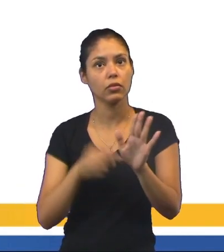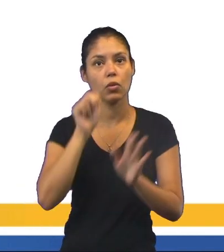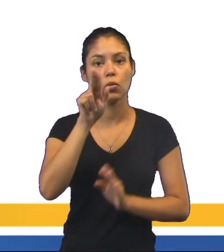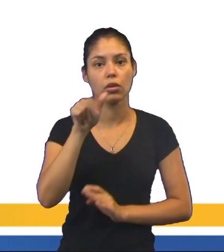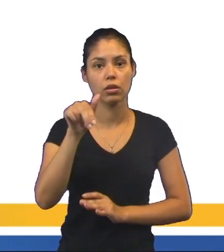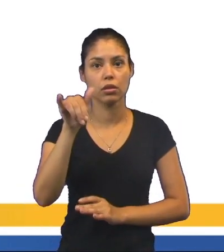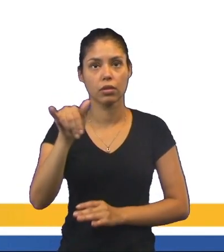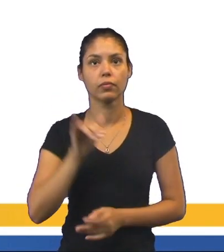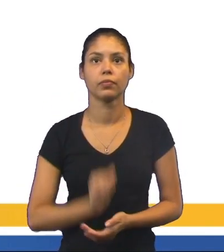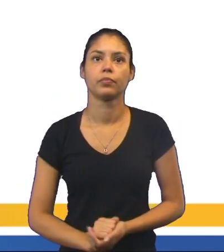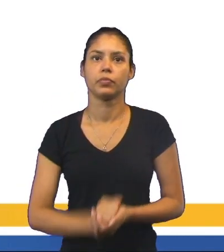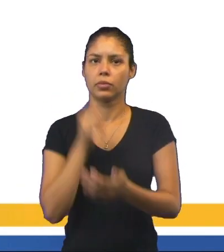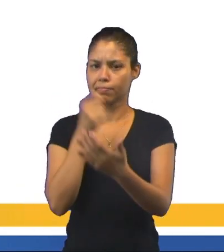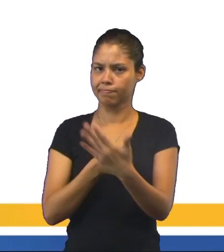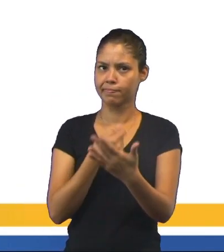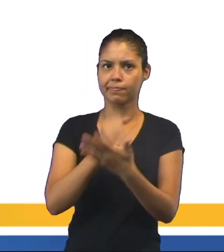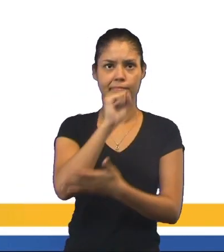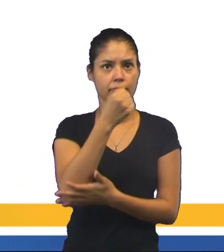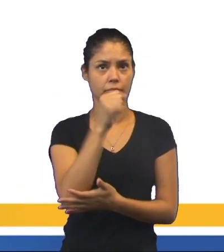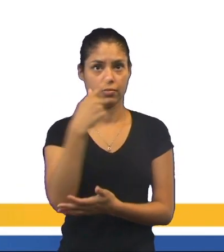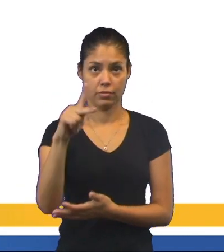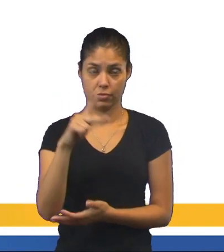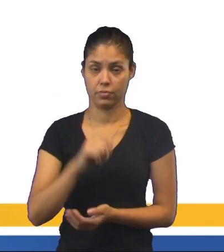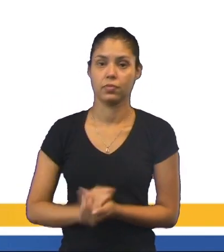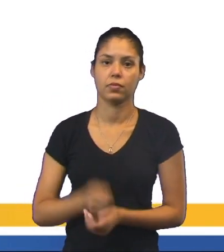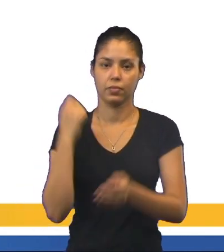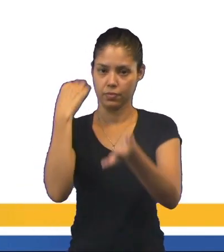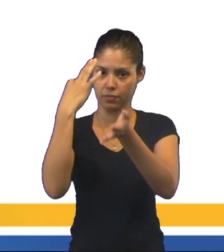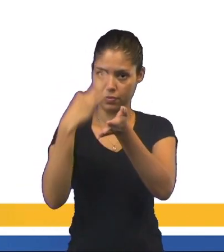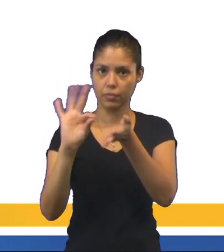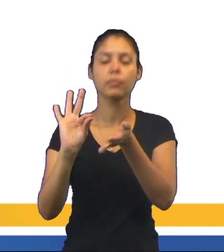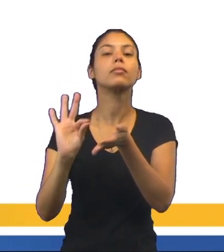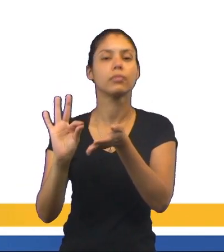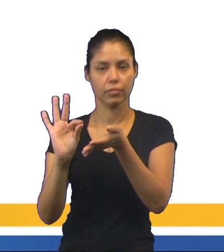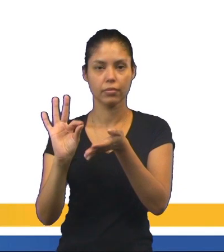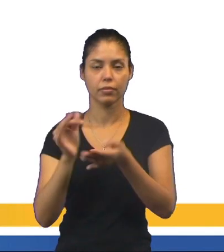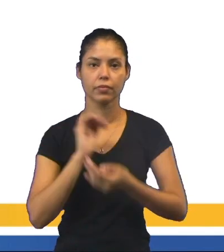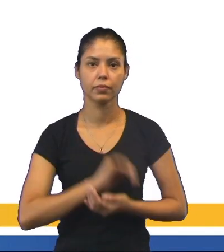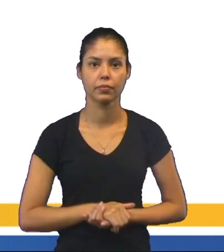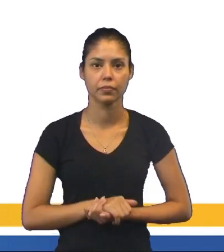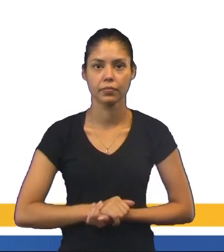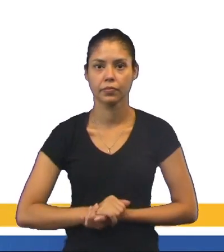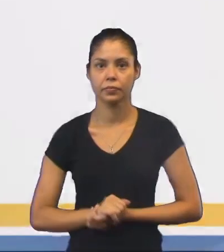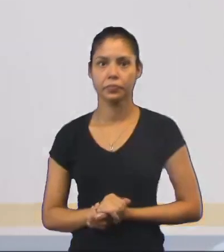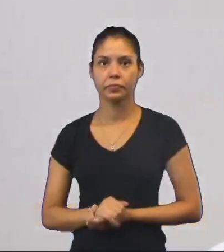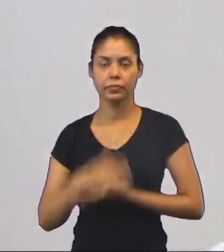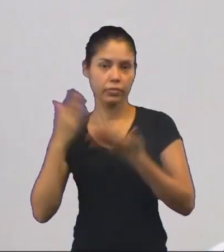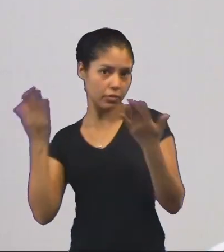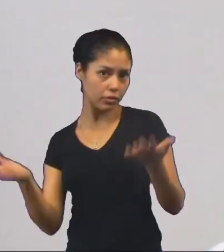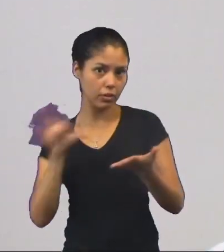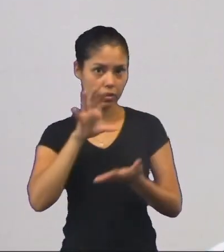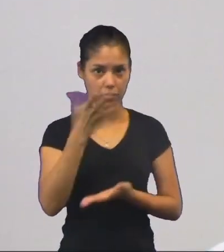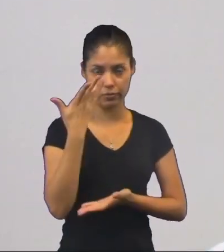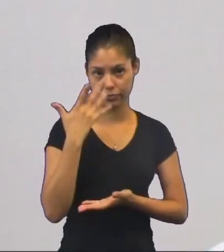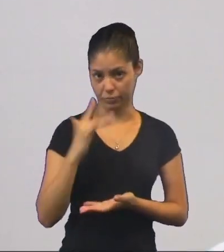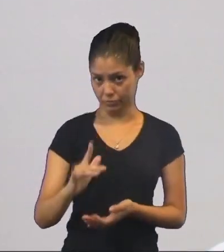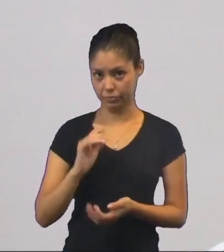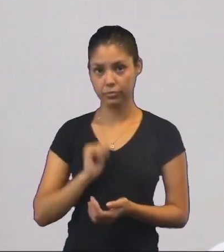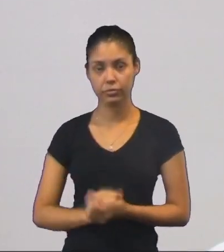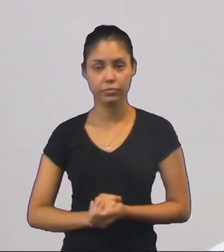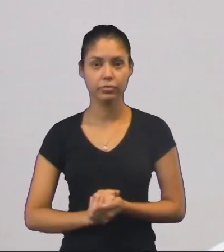Internacional, UAI, existem 88 delas registradas. Então, assim,